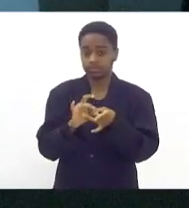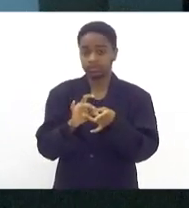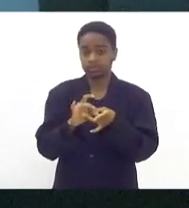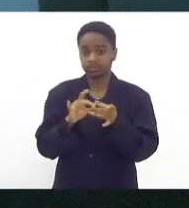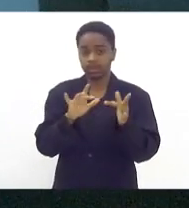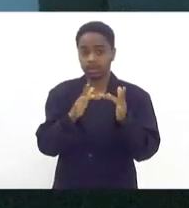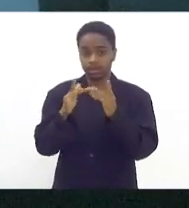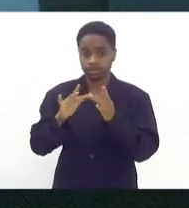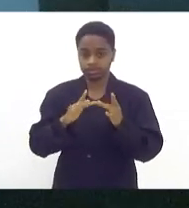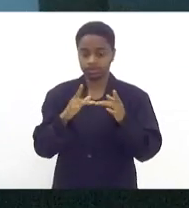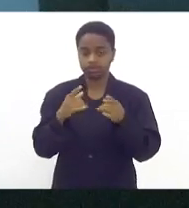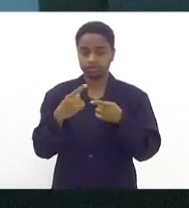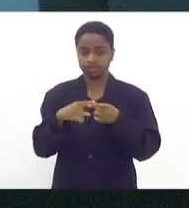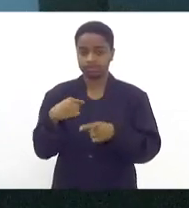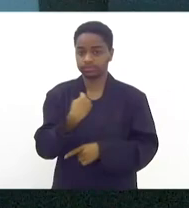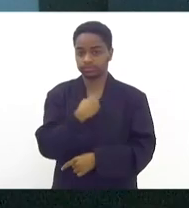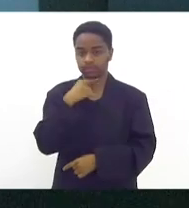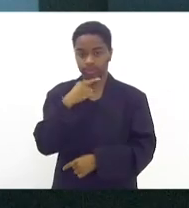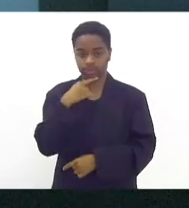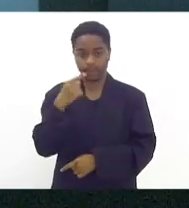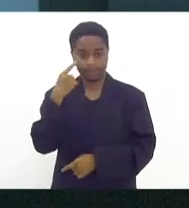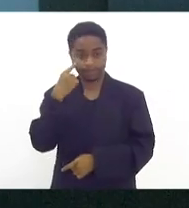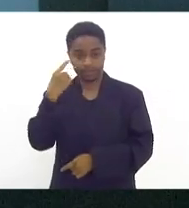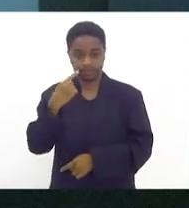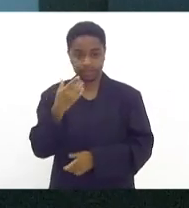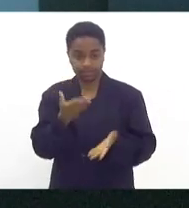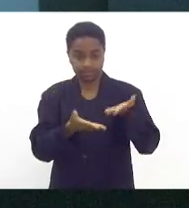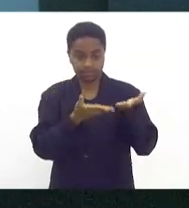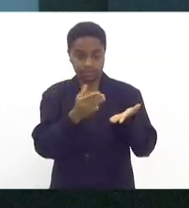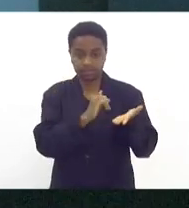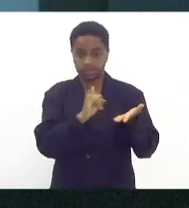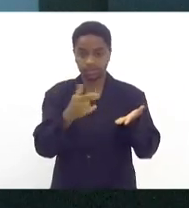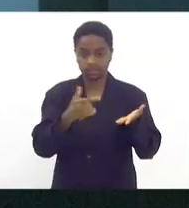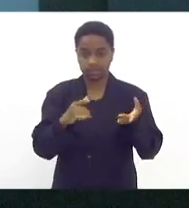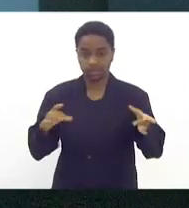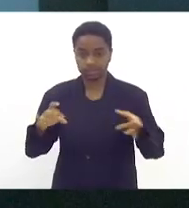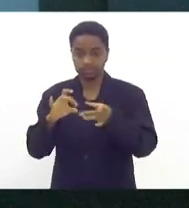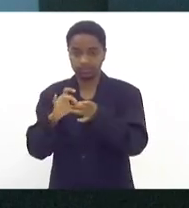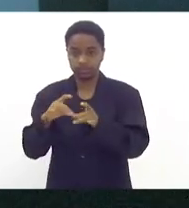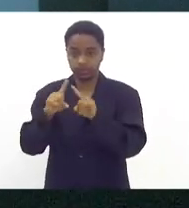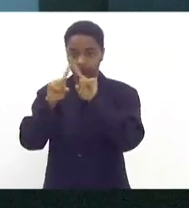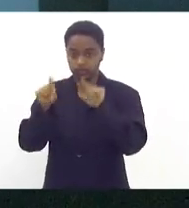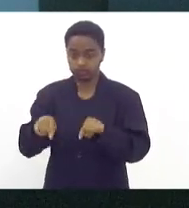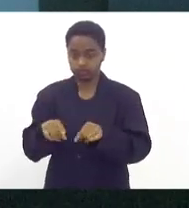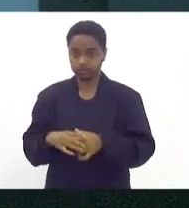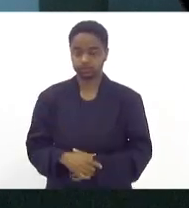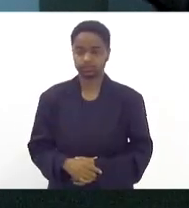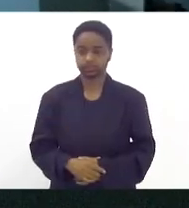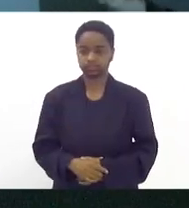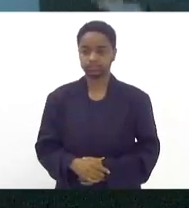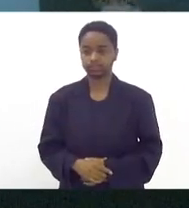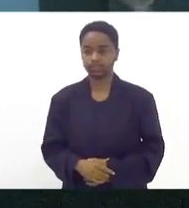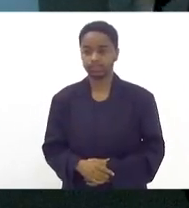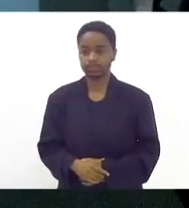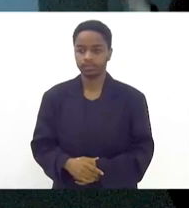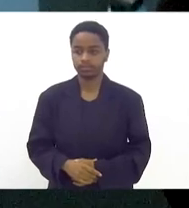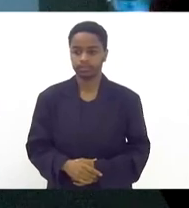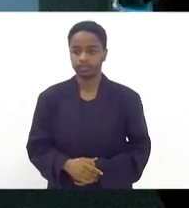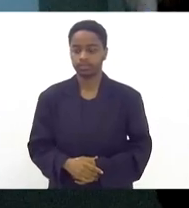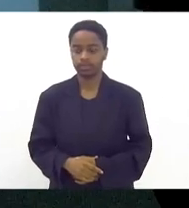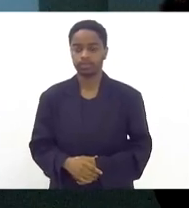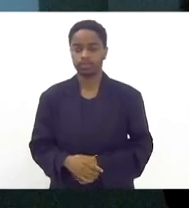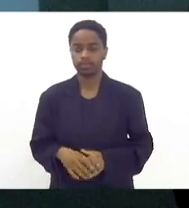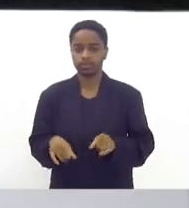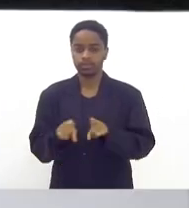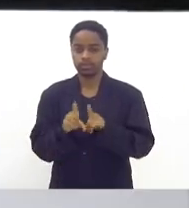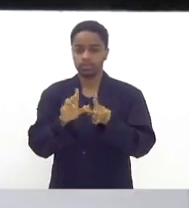rede Não podemos pensar em assistência sem pensar nos prestadores ali disponíveis e a partir de deste olhar